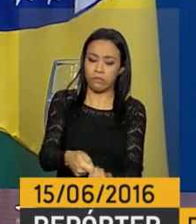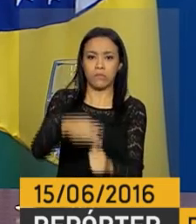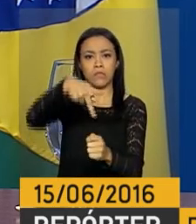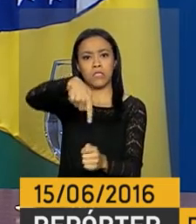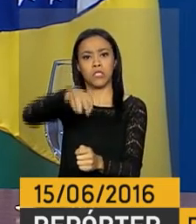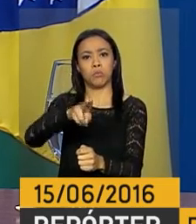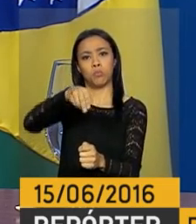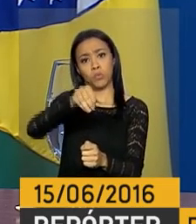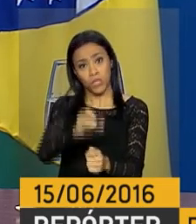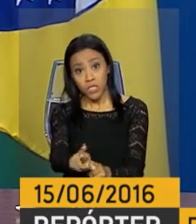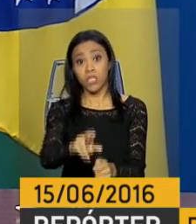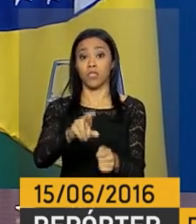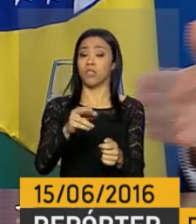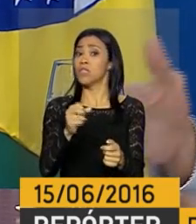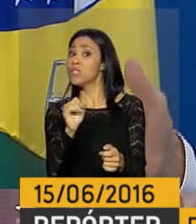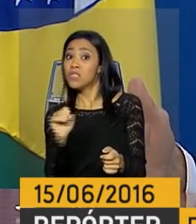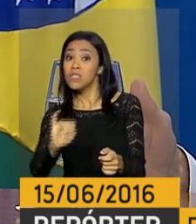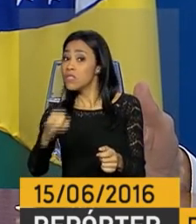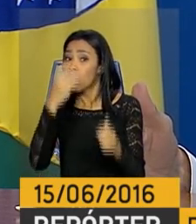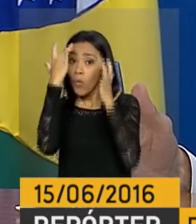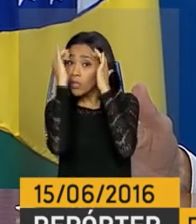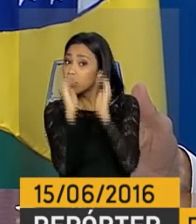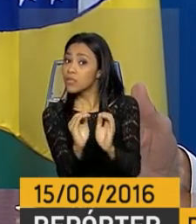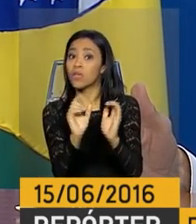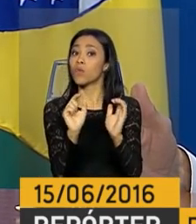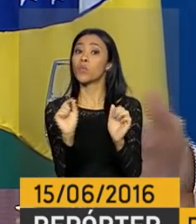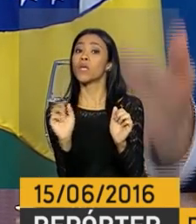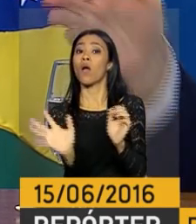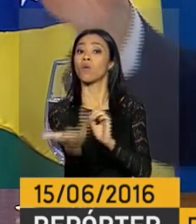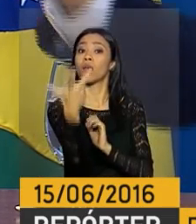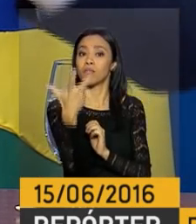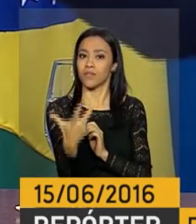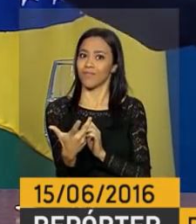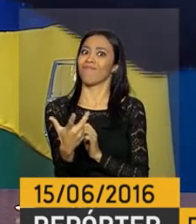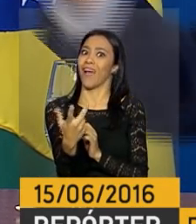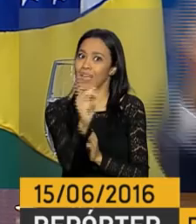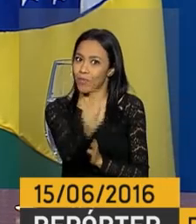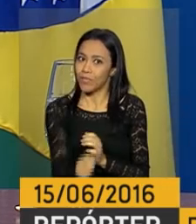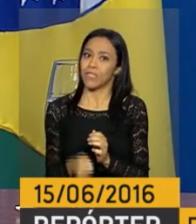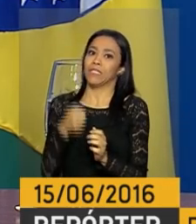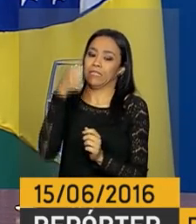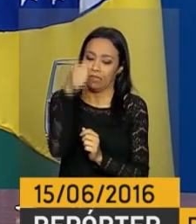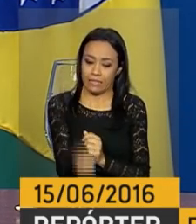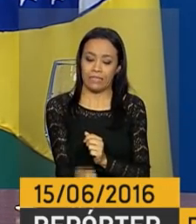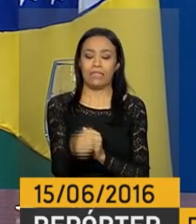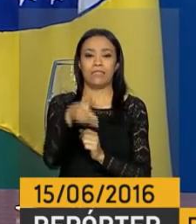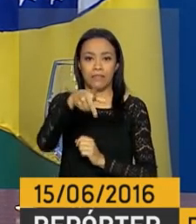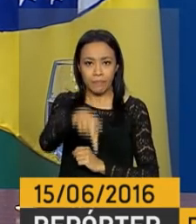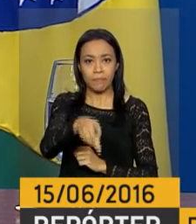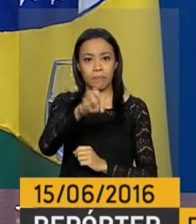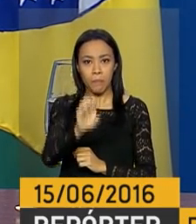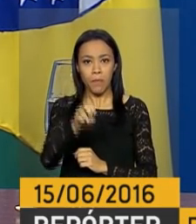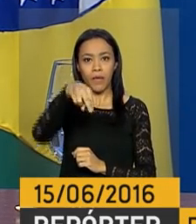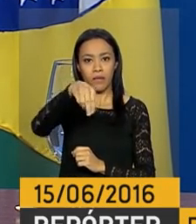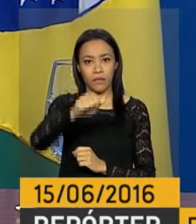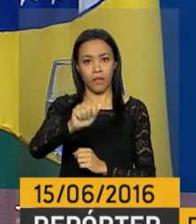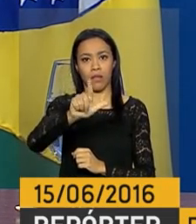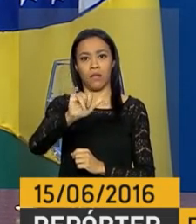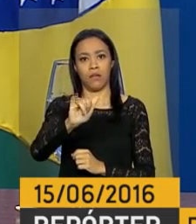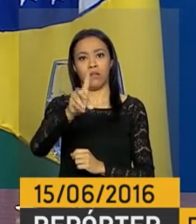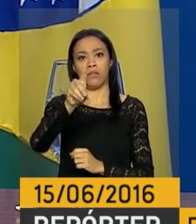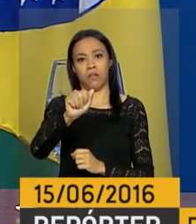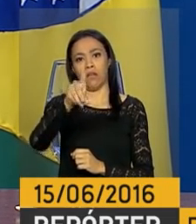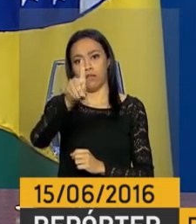fica muito claro e se não cumprir, bom, as penalidades em si podem assegurar o cumprimento de uma forma